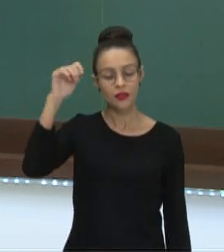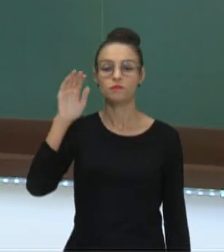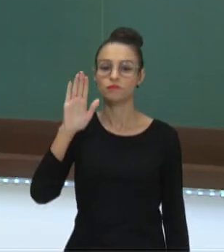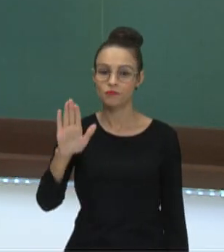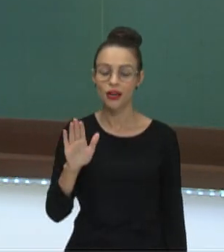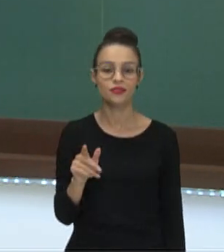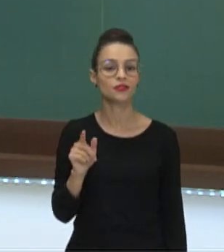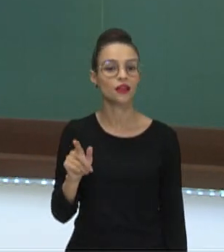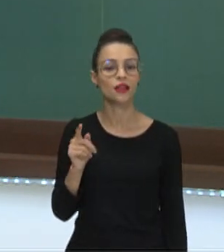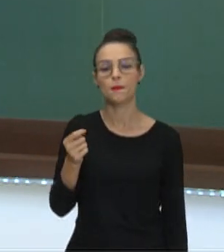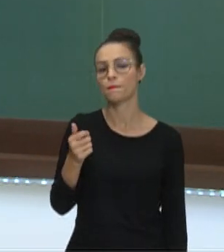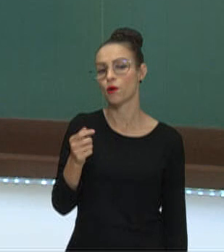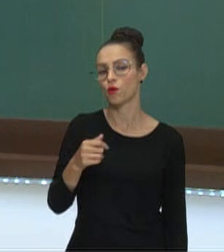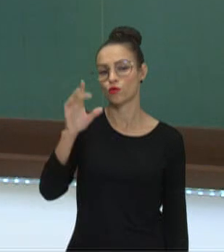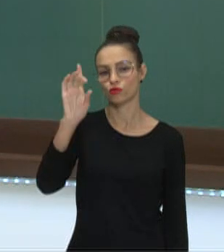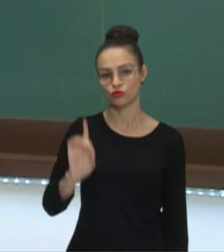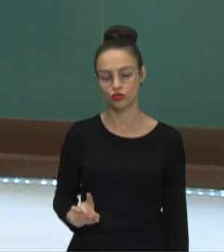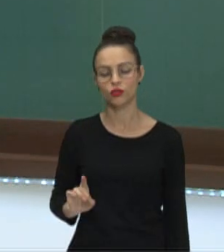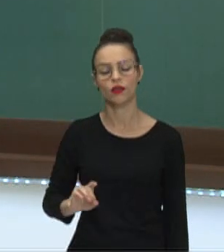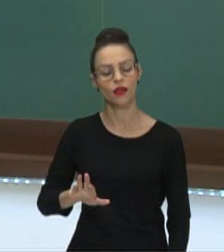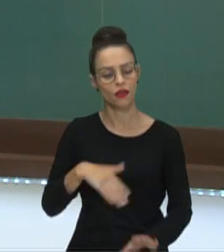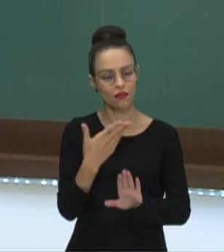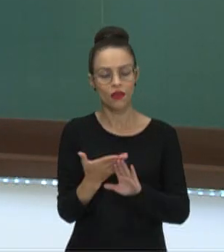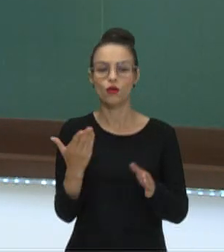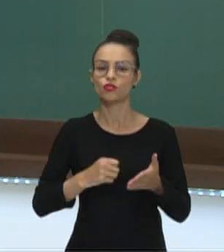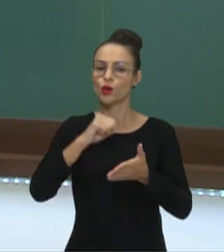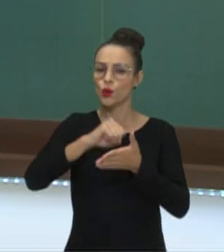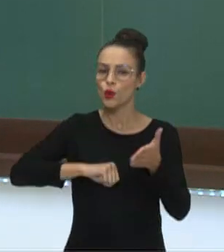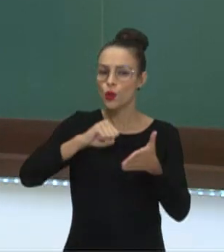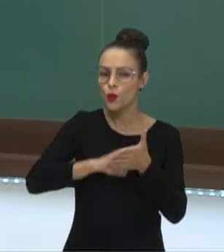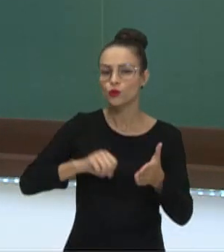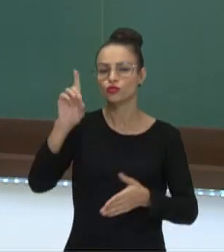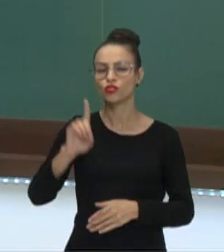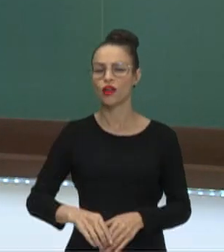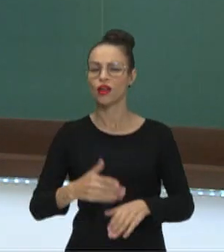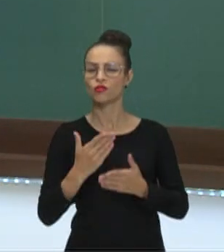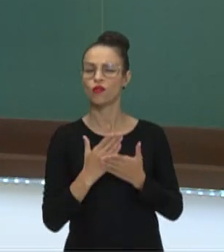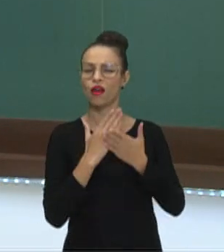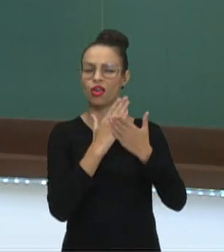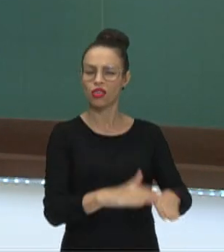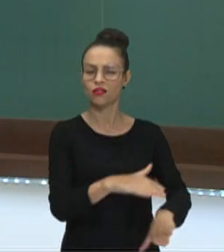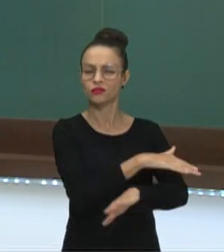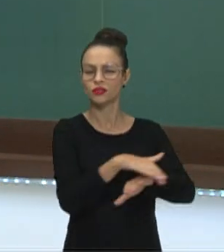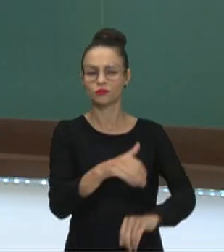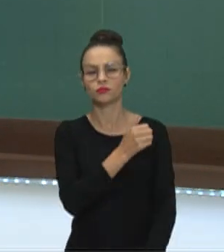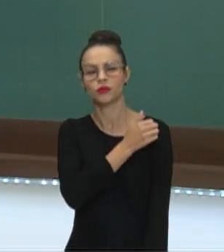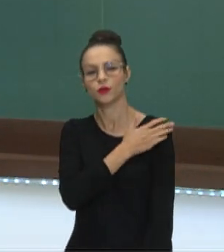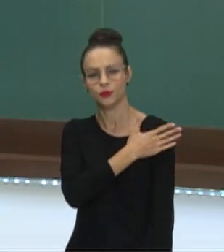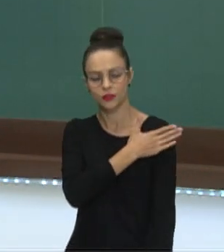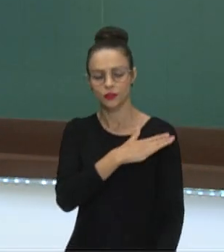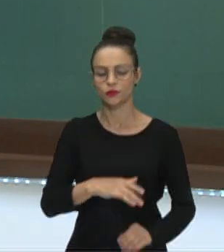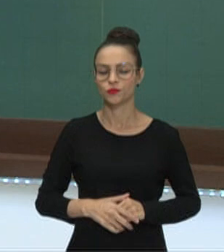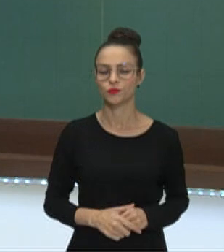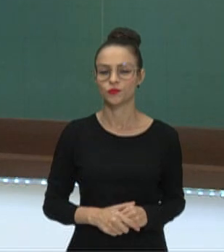têm pouquíssimos direitos, eles ainda lutam muito contra todo esse preconceito que sempre existiu.